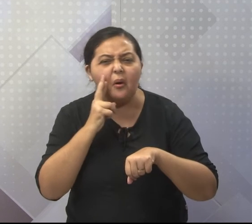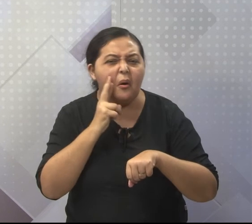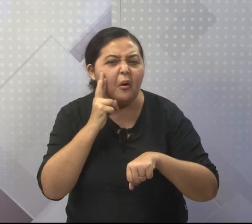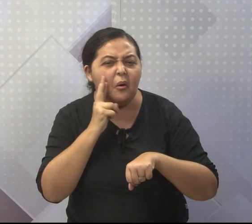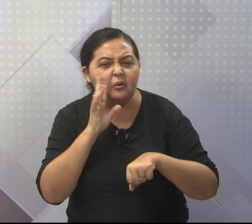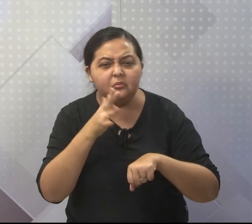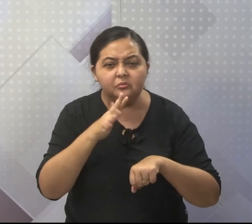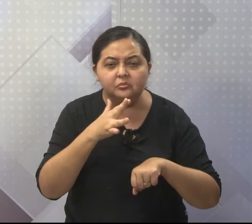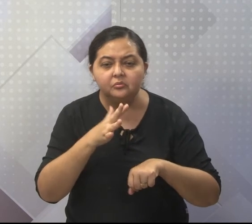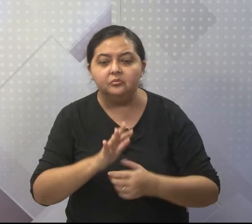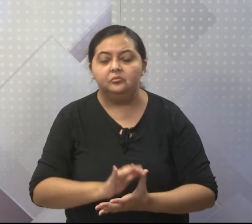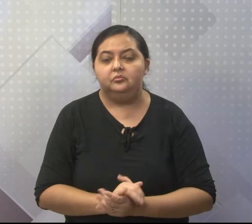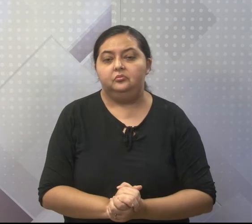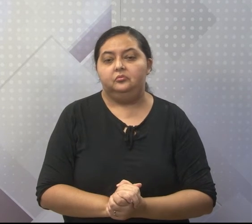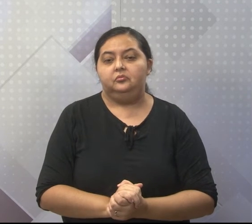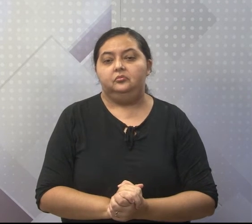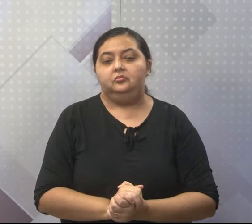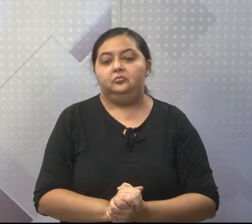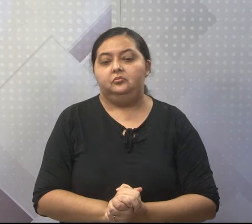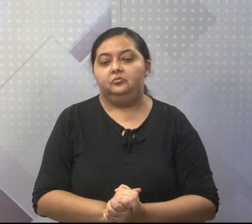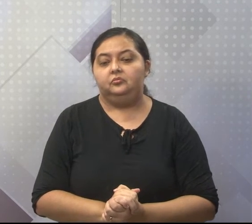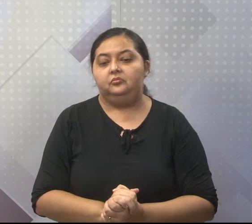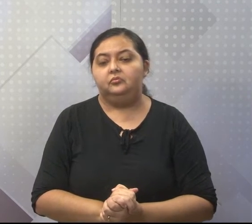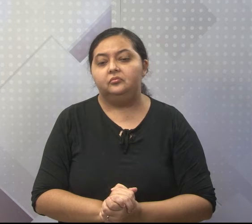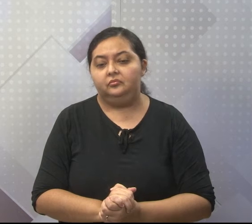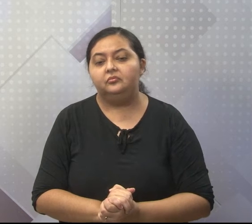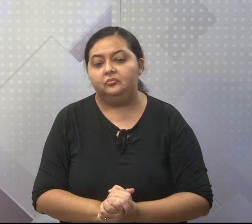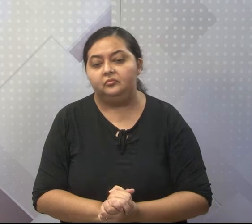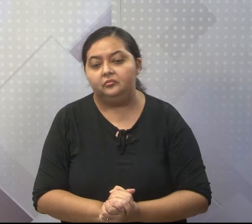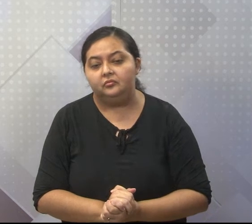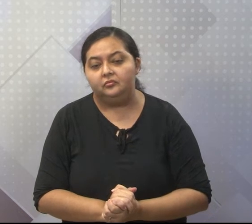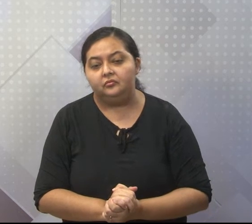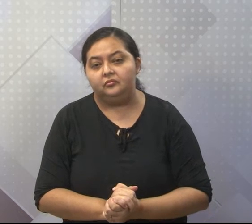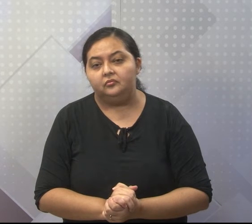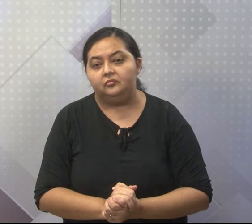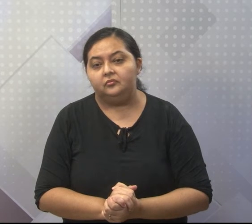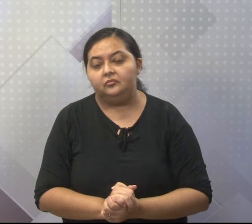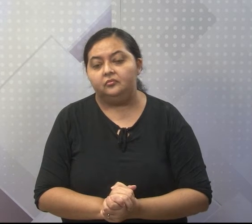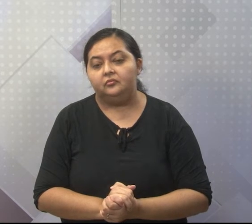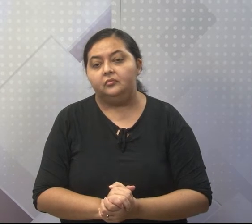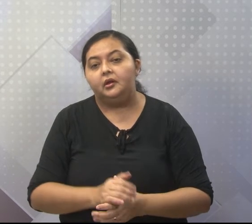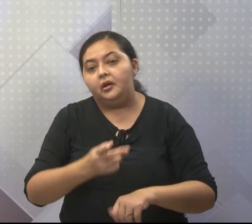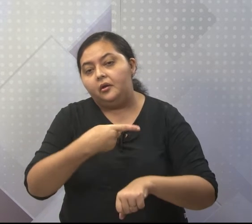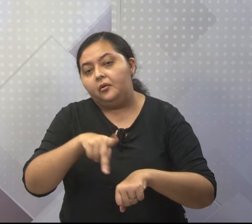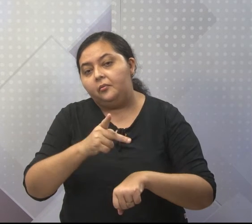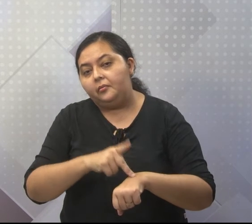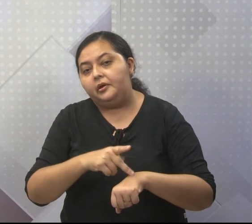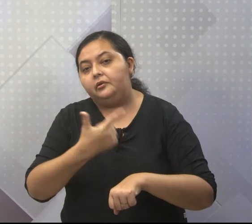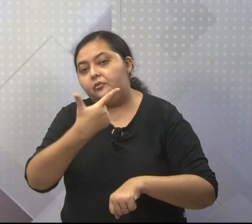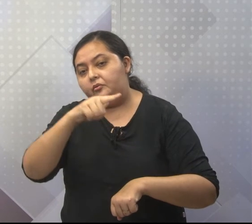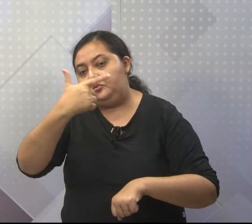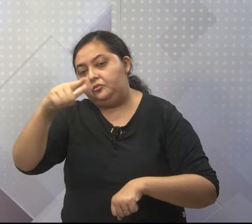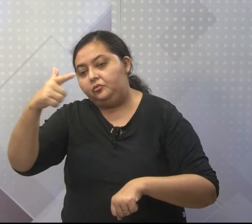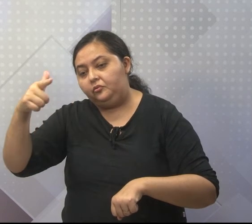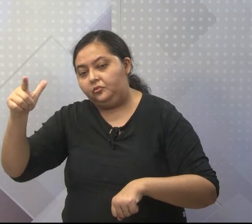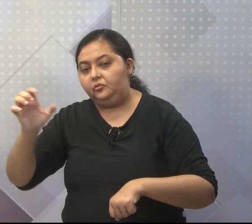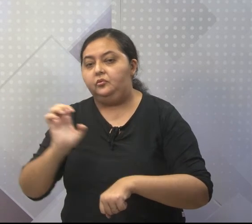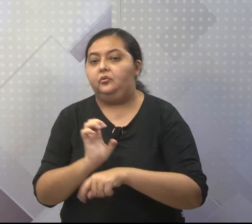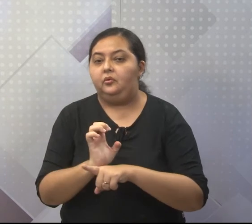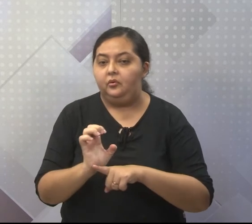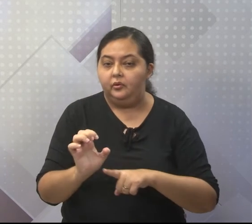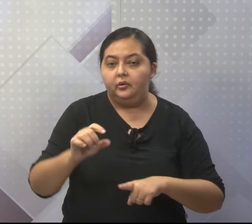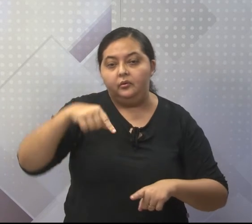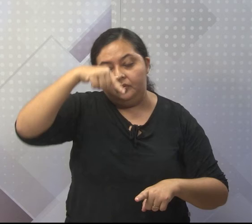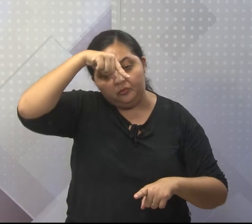né esse esse losango losango losango Rosa tem outros países como Equador tempero